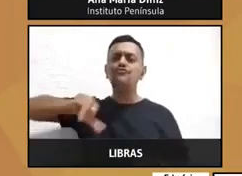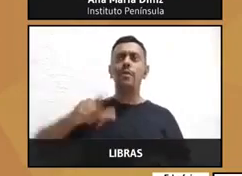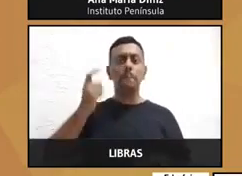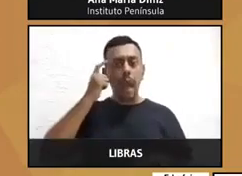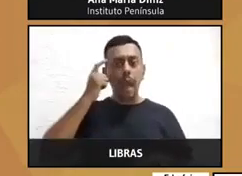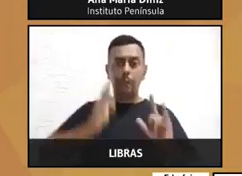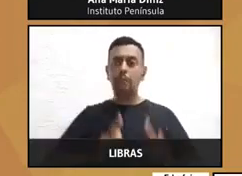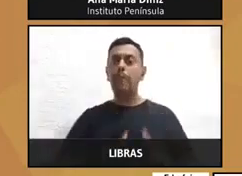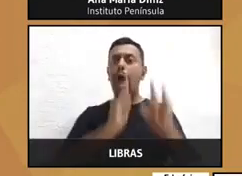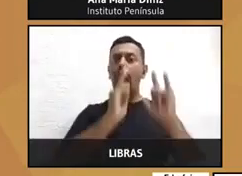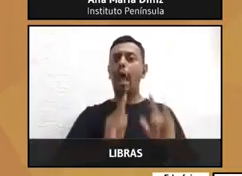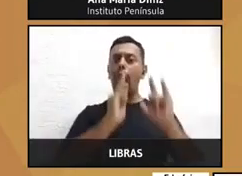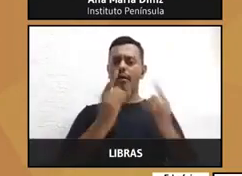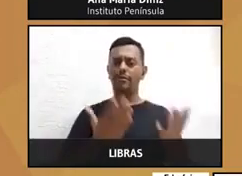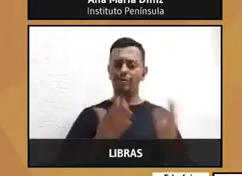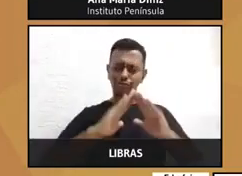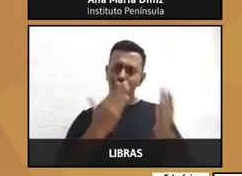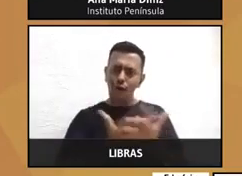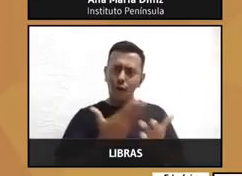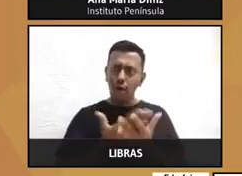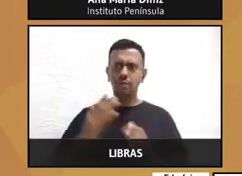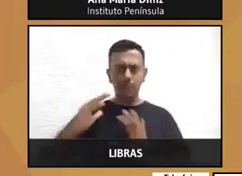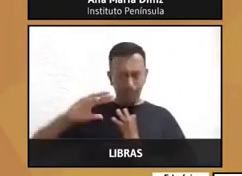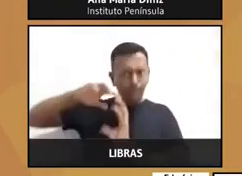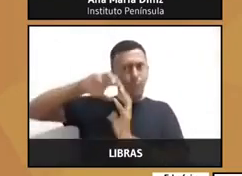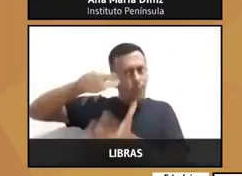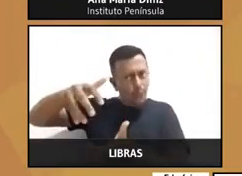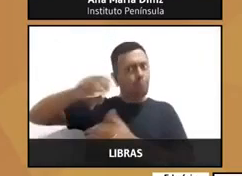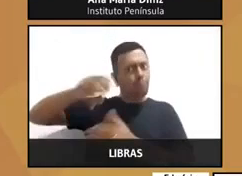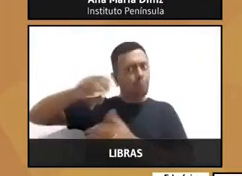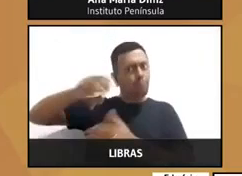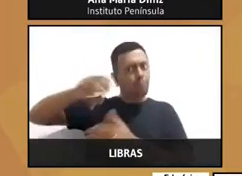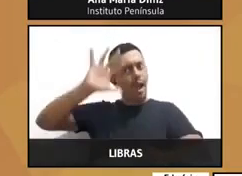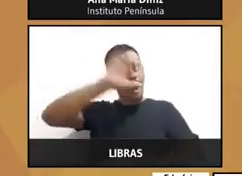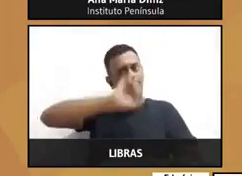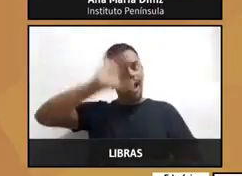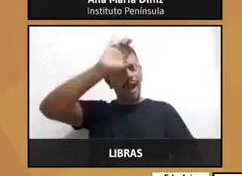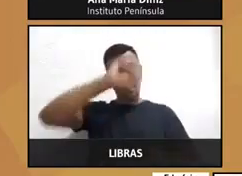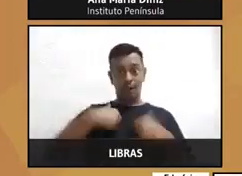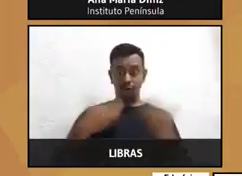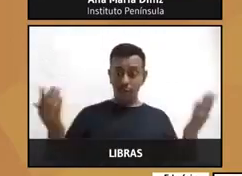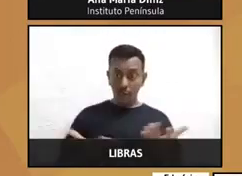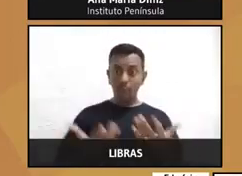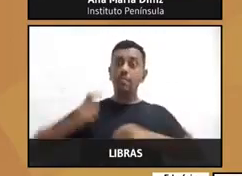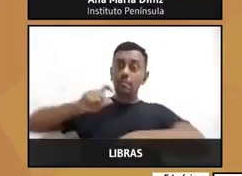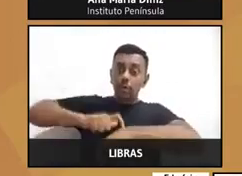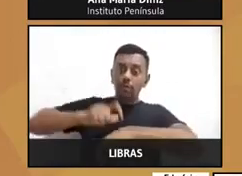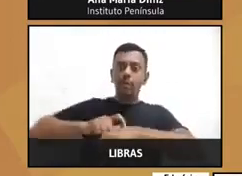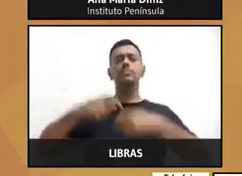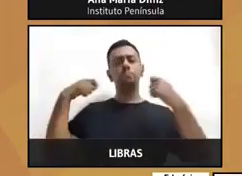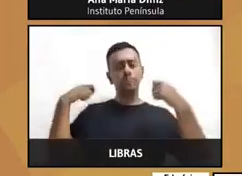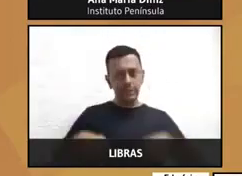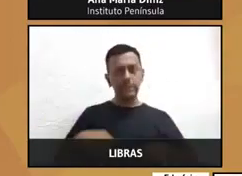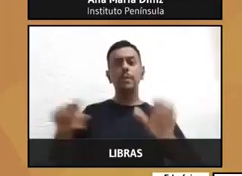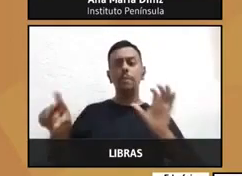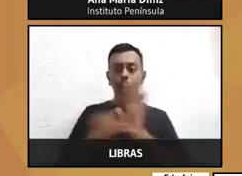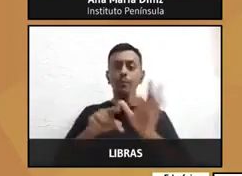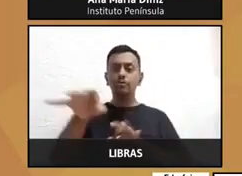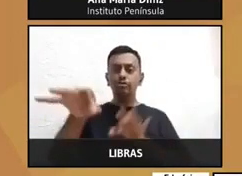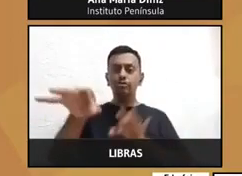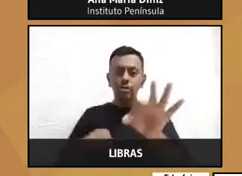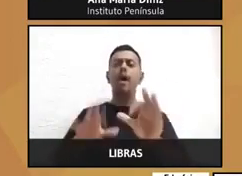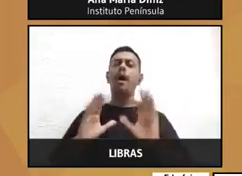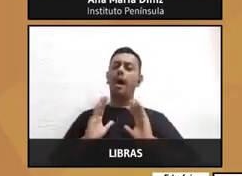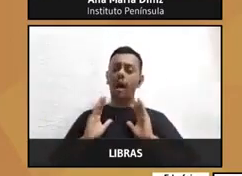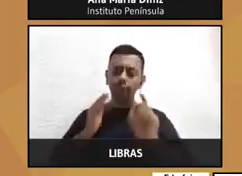num mundo de aprendizagem. E, nesse momento, isso tem que se tornar um projeto da sociedade. Com certeza,